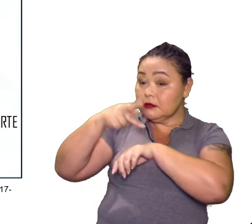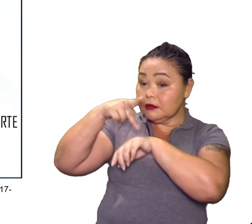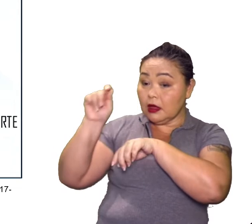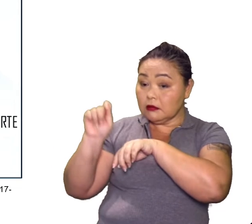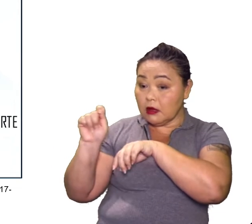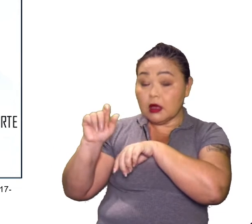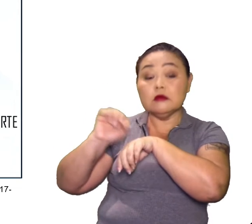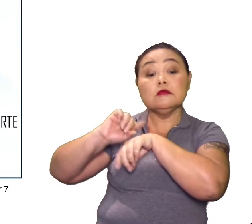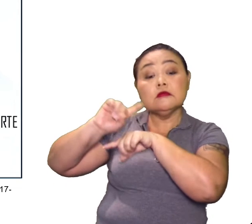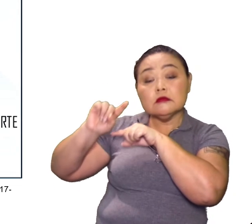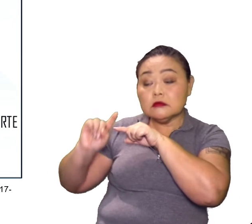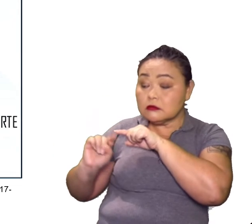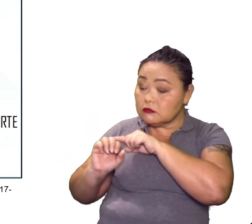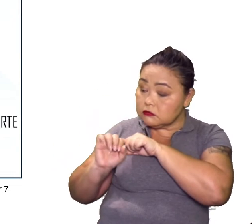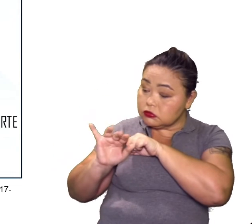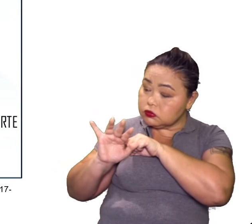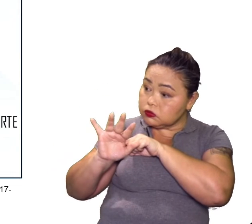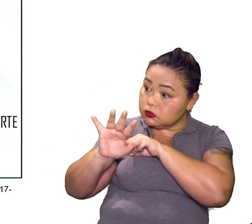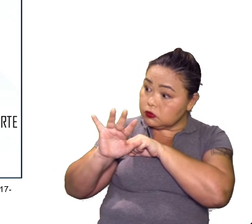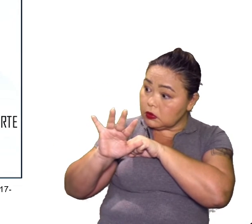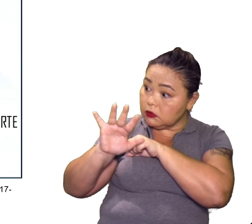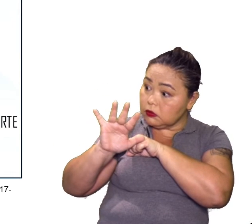Argentina, e ela vem